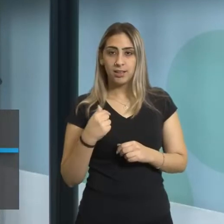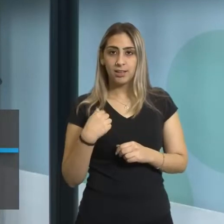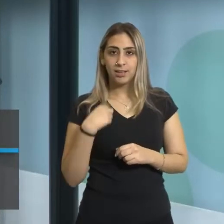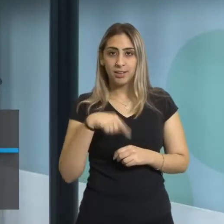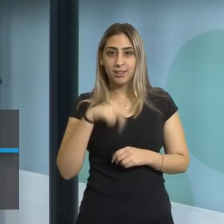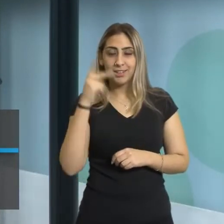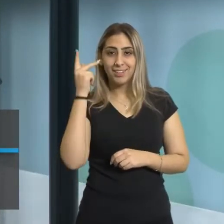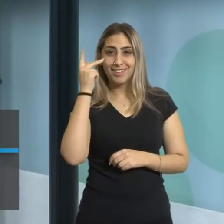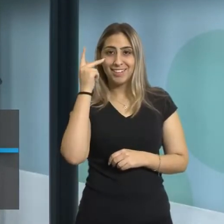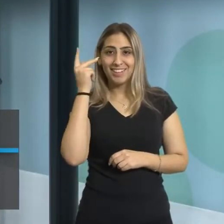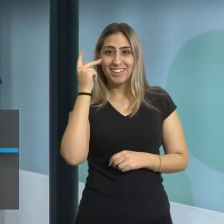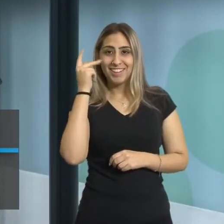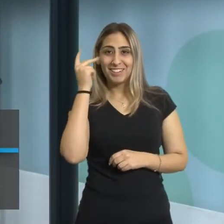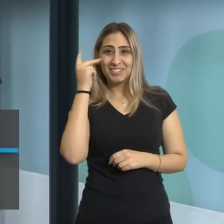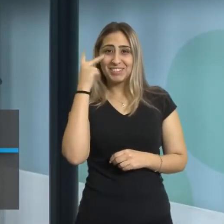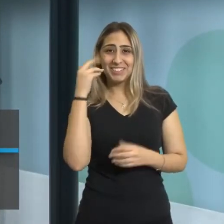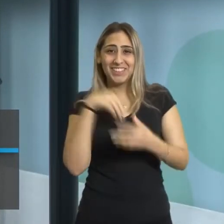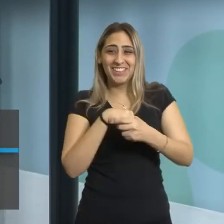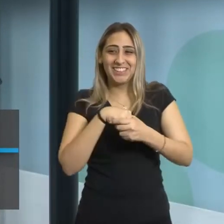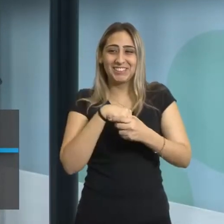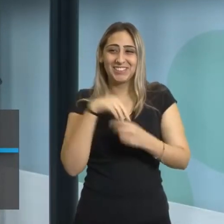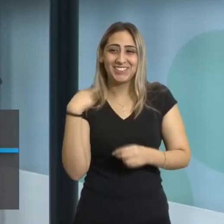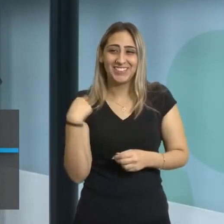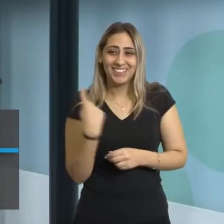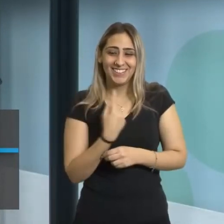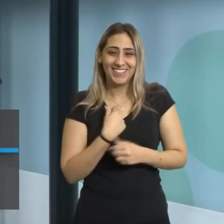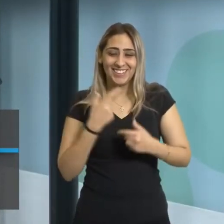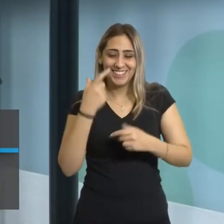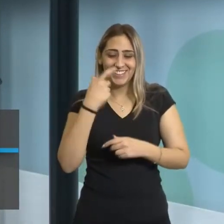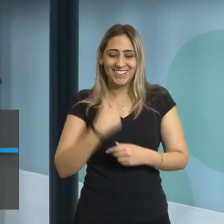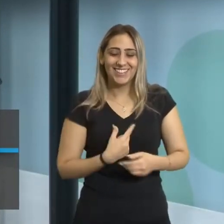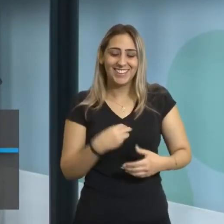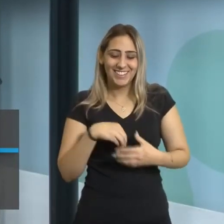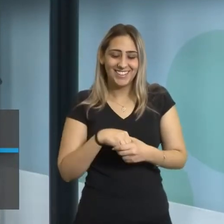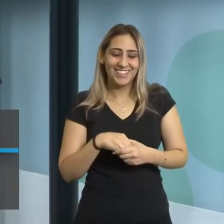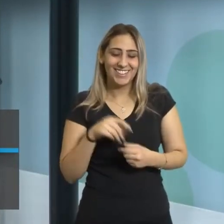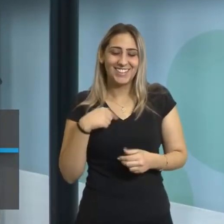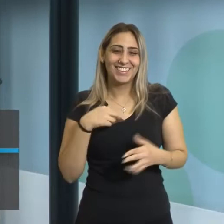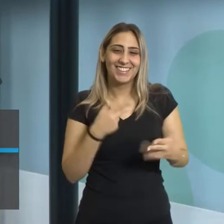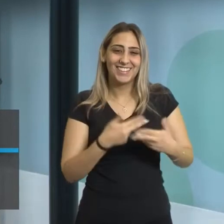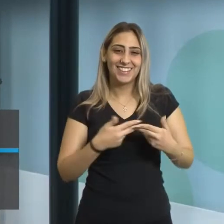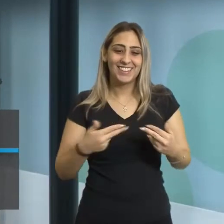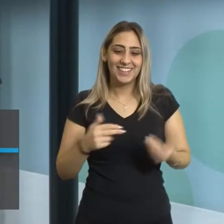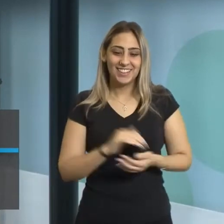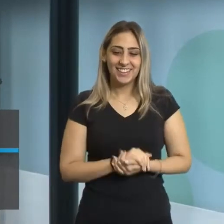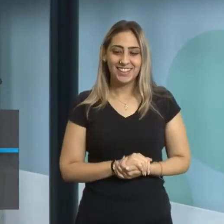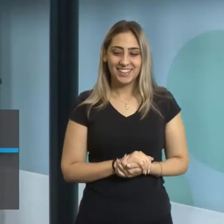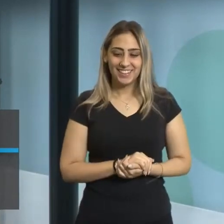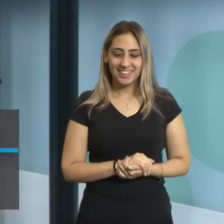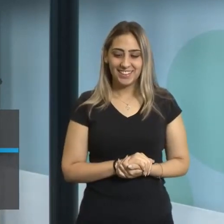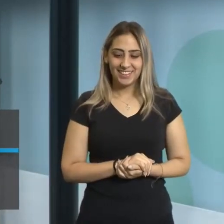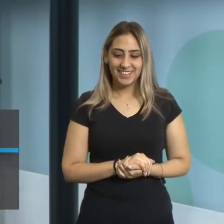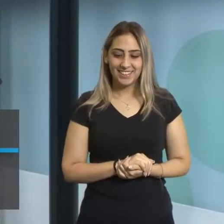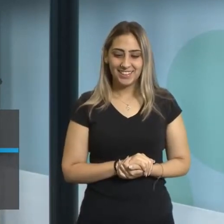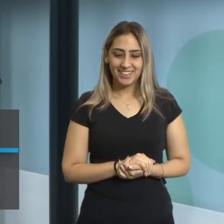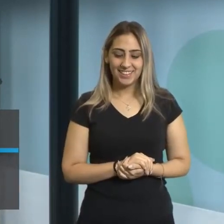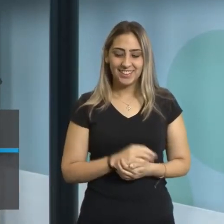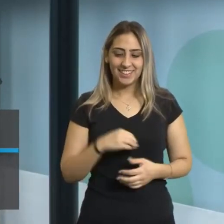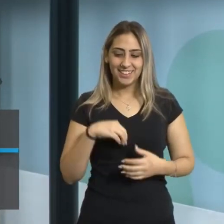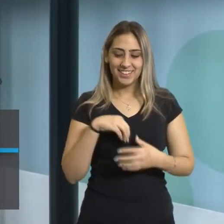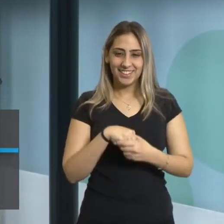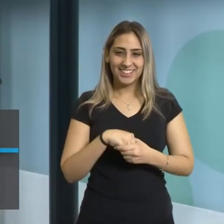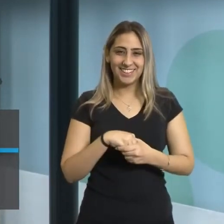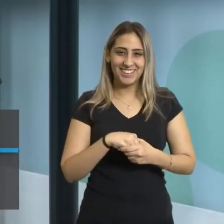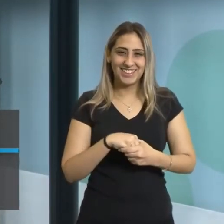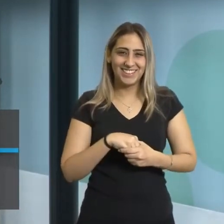de São Paulo vou falar de um jeito a pessoa que ela que era o interior vai falar leite é quente isso tudo já é cultural o que que é cultura é um